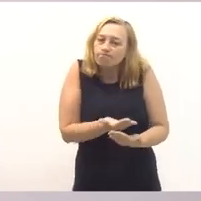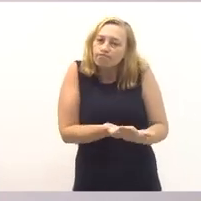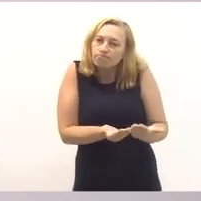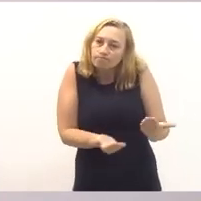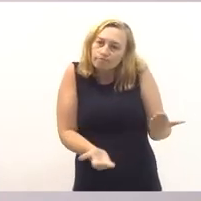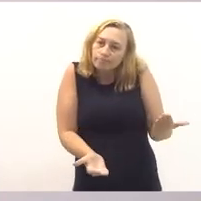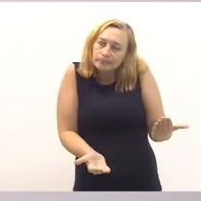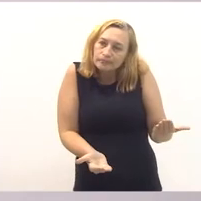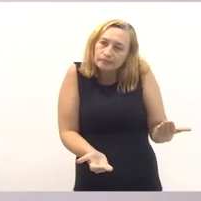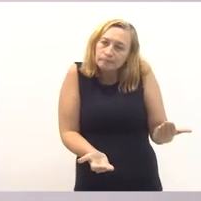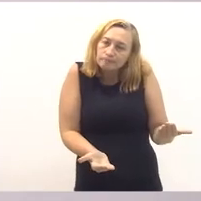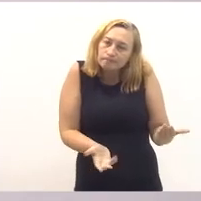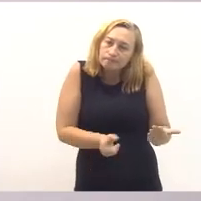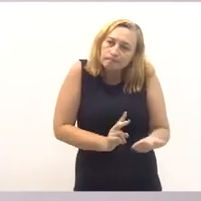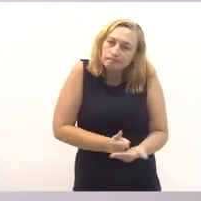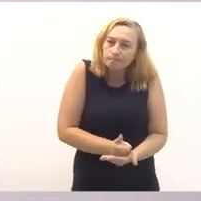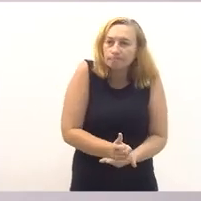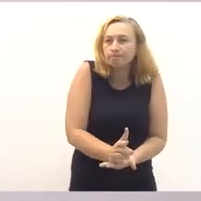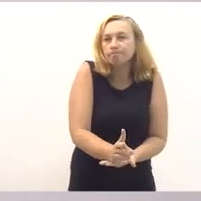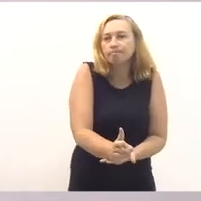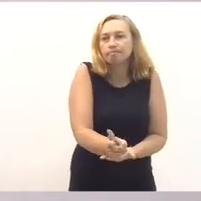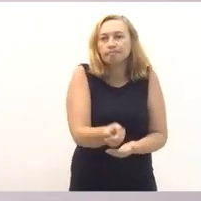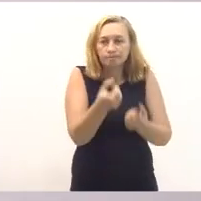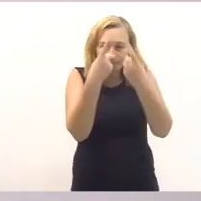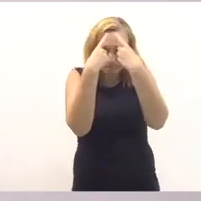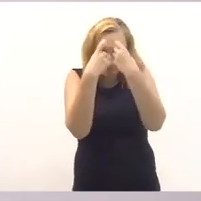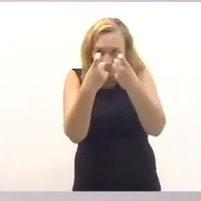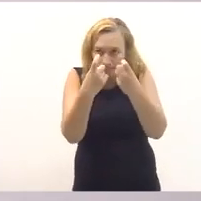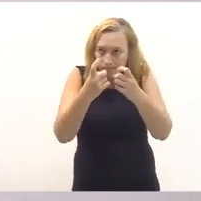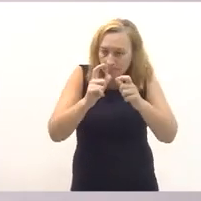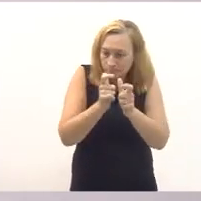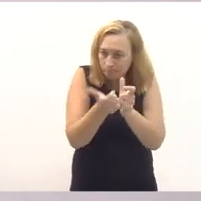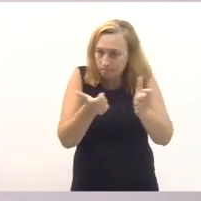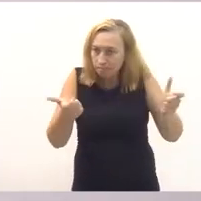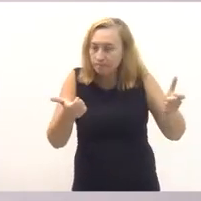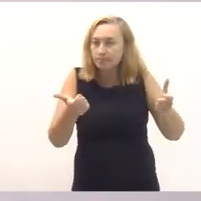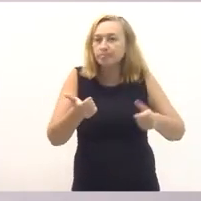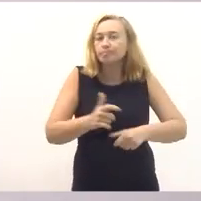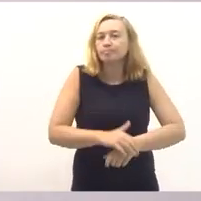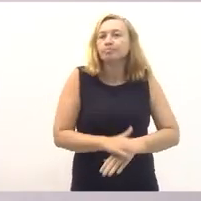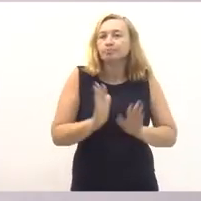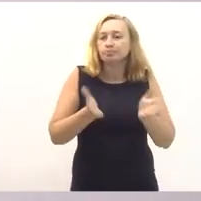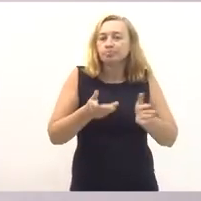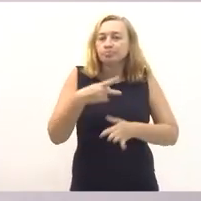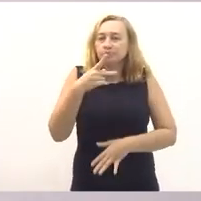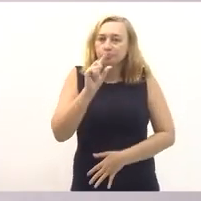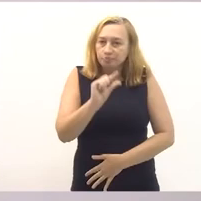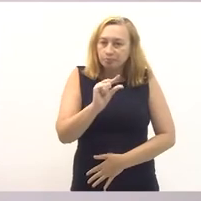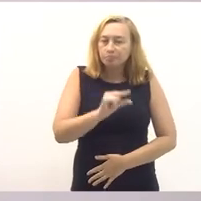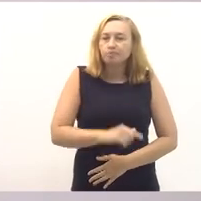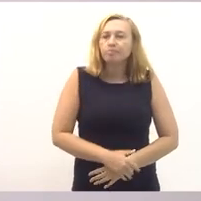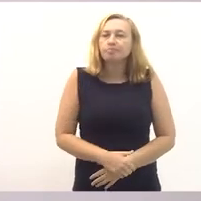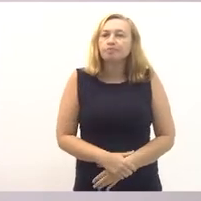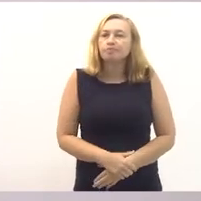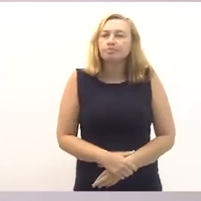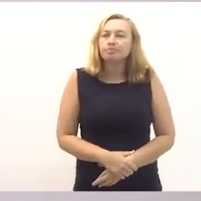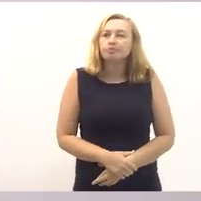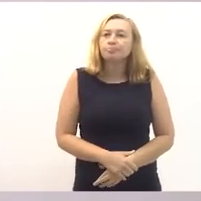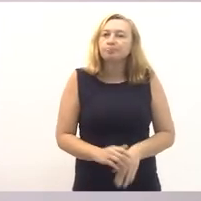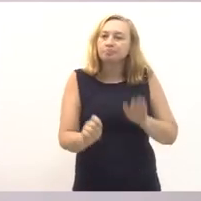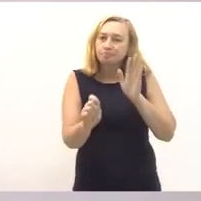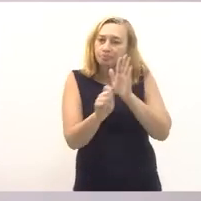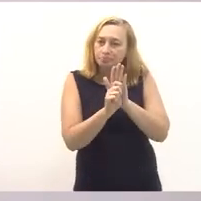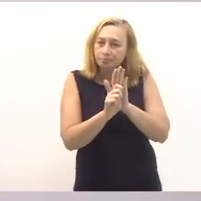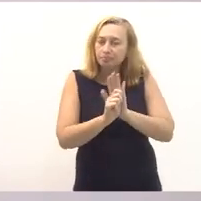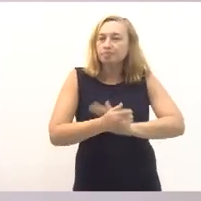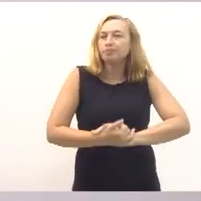perpetuar ele vai continuar a violência ela vai aumentar né agora falando um pouco a respeito da maconha